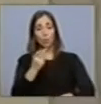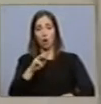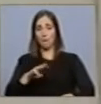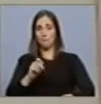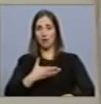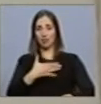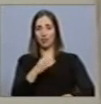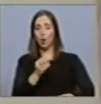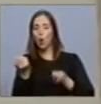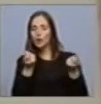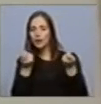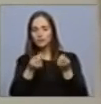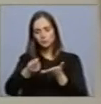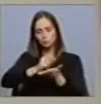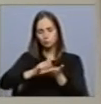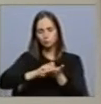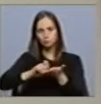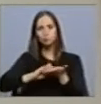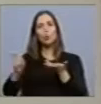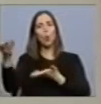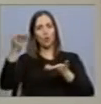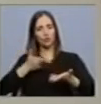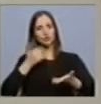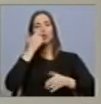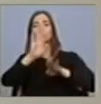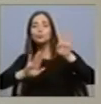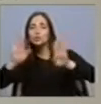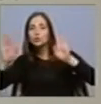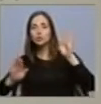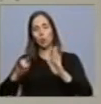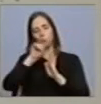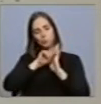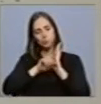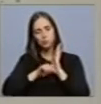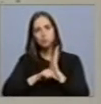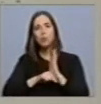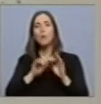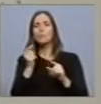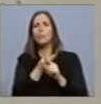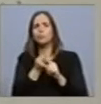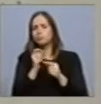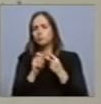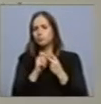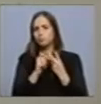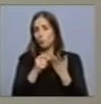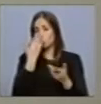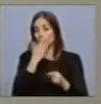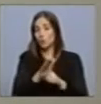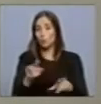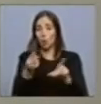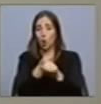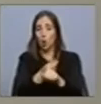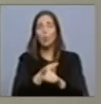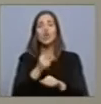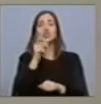e desenha os convites, a exposição, o catálogo e trata de outros pormenores, como a aquisição de charutos